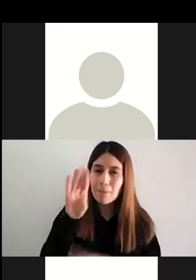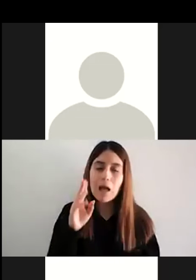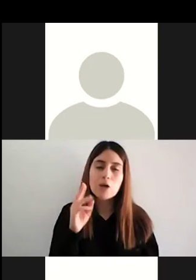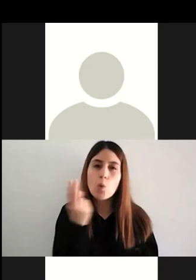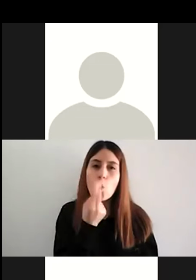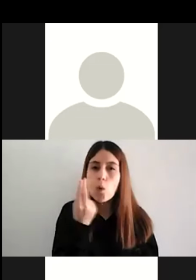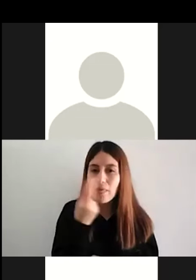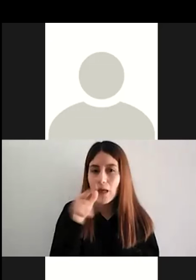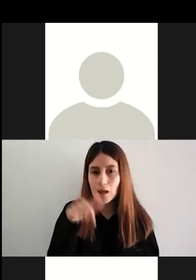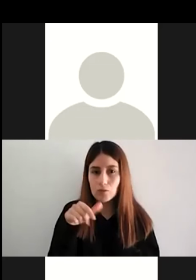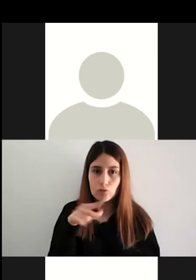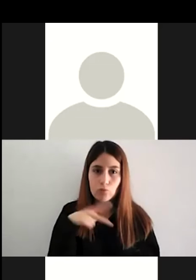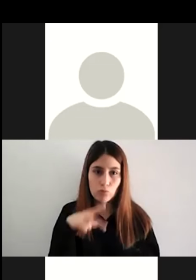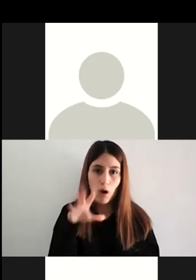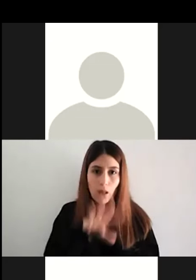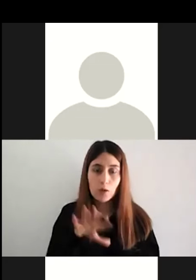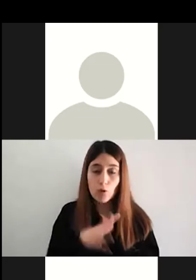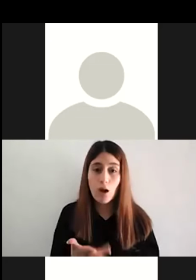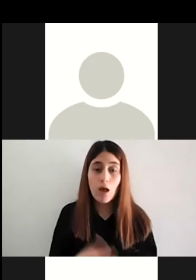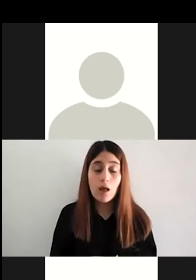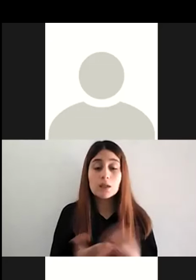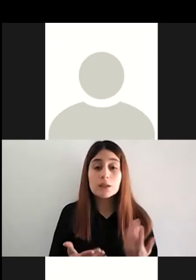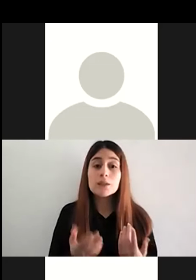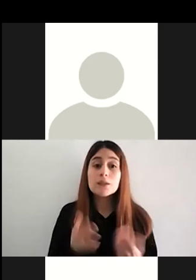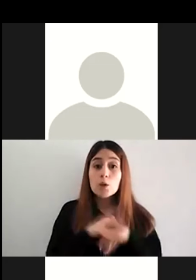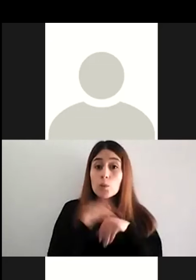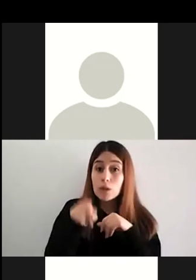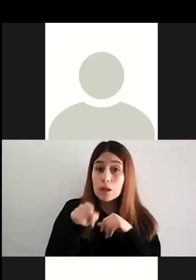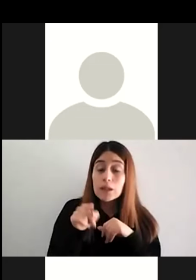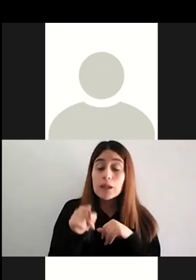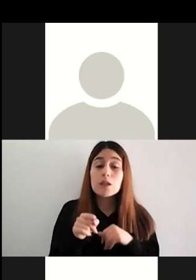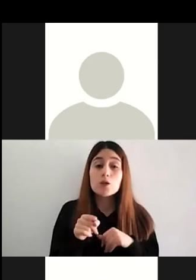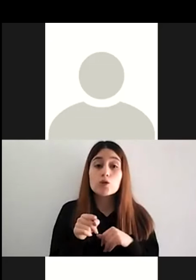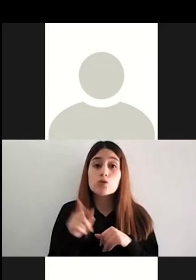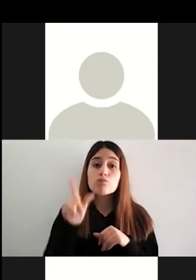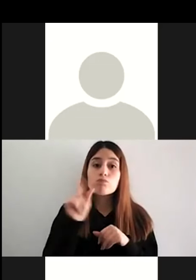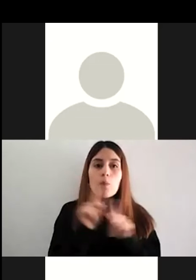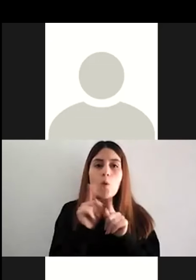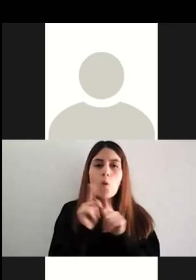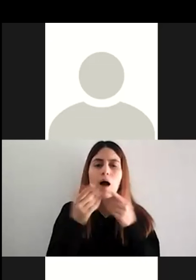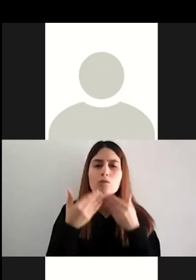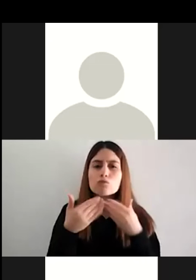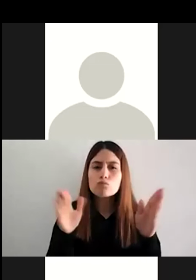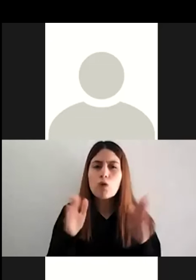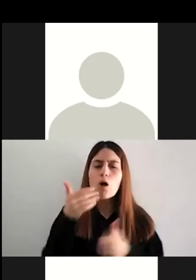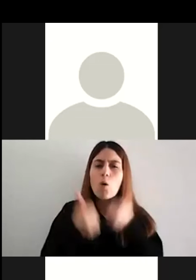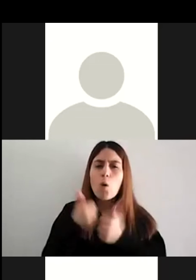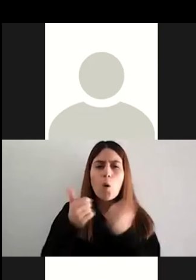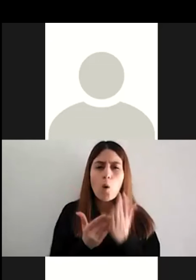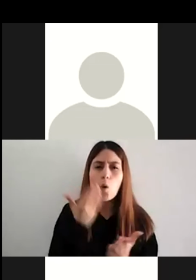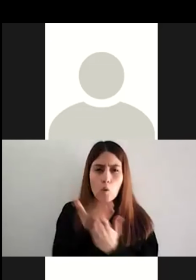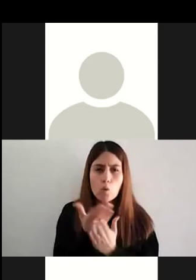unidades nacionais. Nesse sentido, e na sequência da abertura de um concurso pela